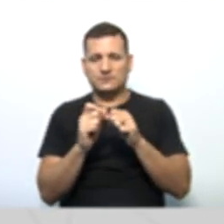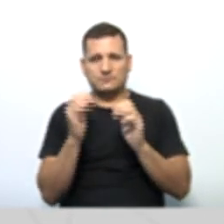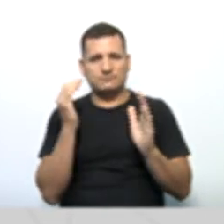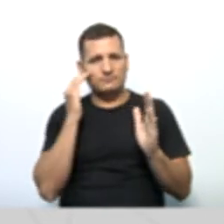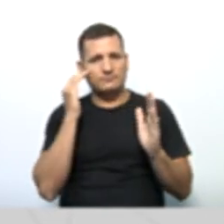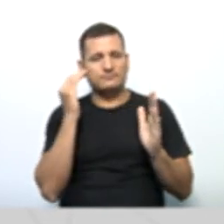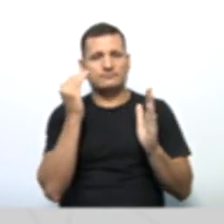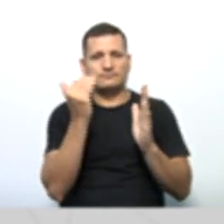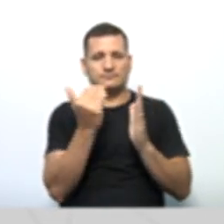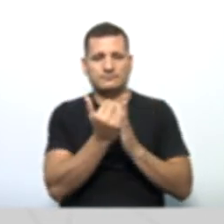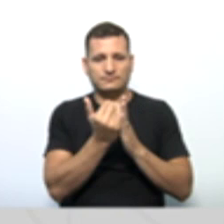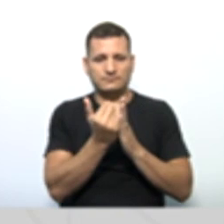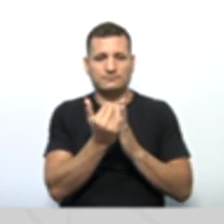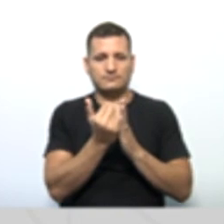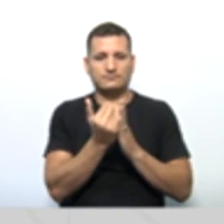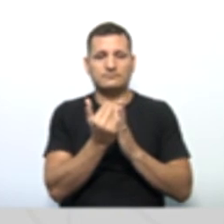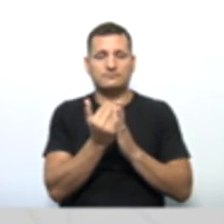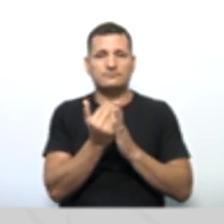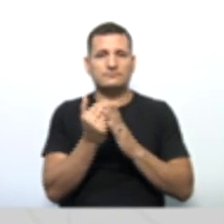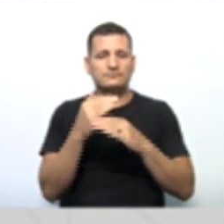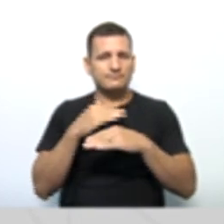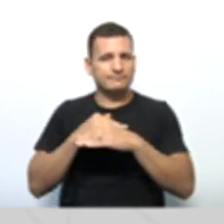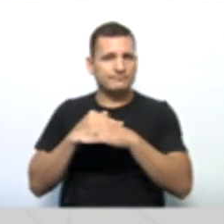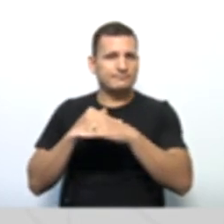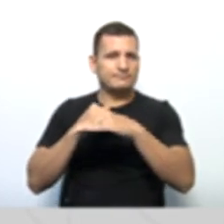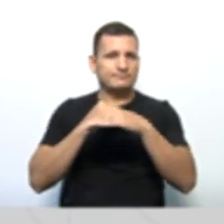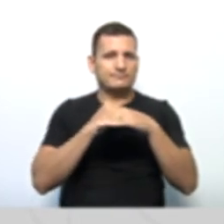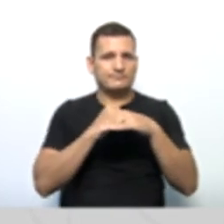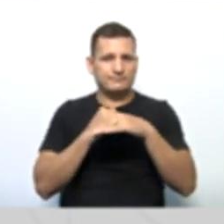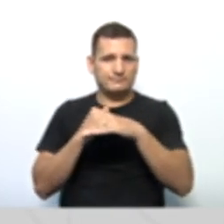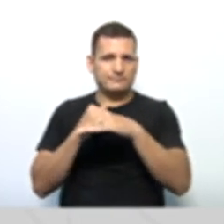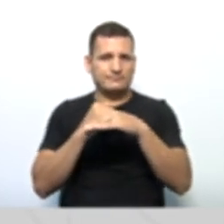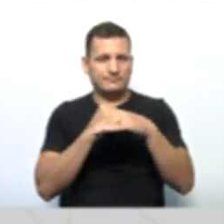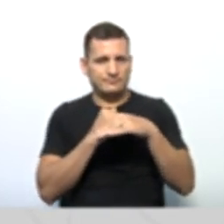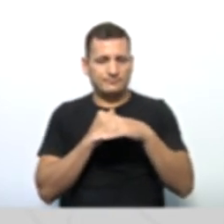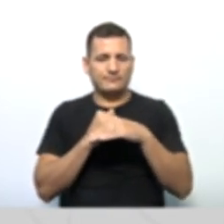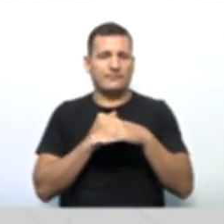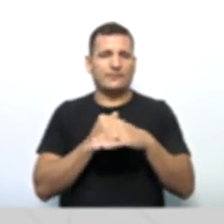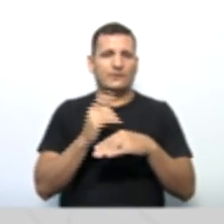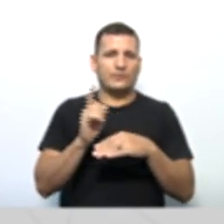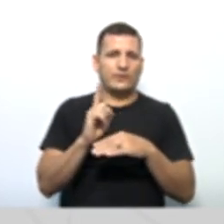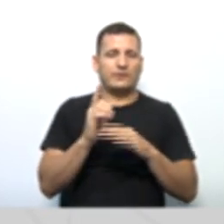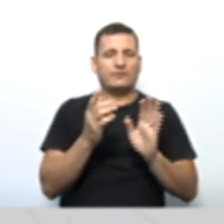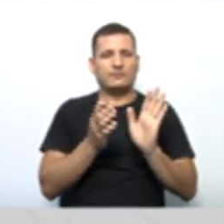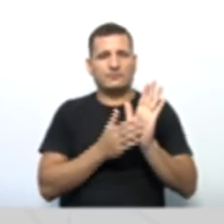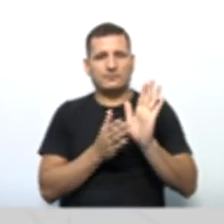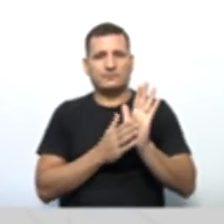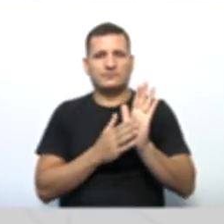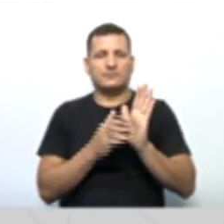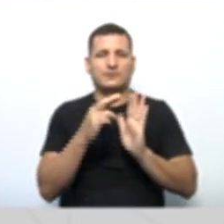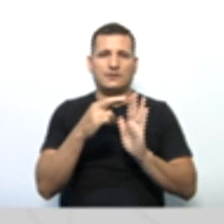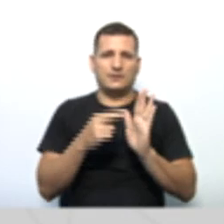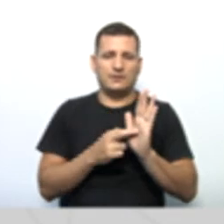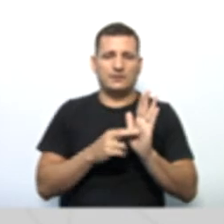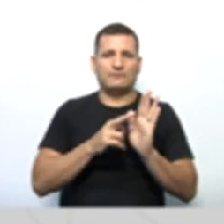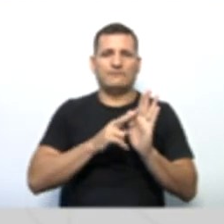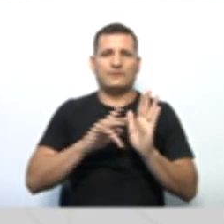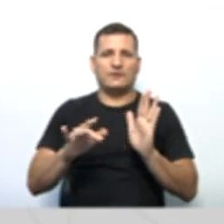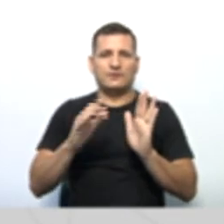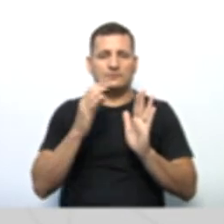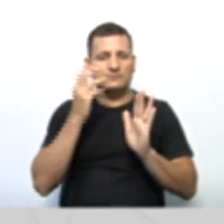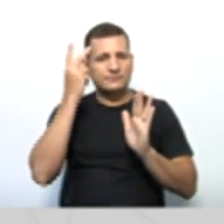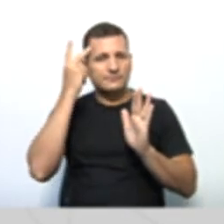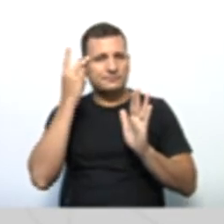devem respeitar a dignidade dos seus colegas. Nada de propor normas aí que vai constranger, que vai acabar